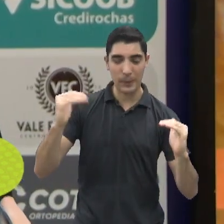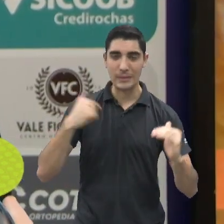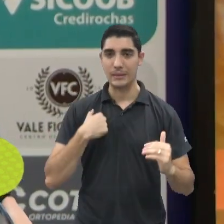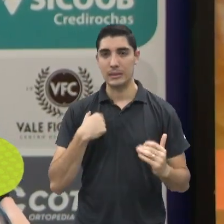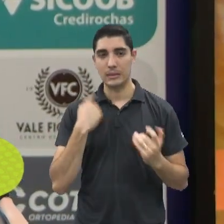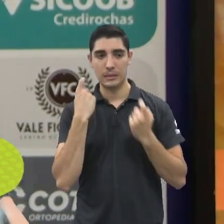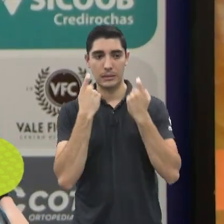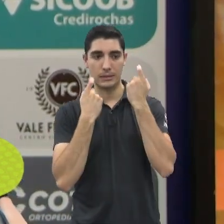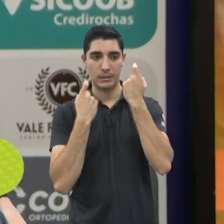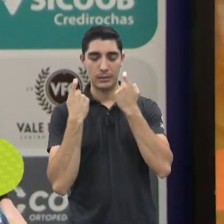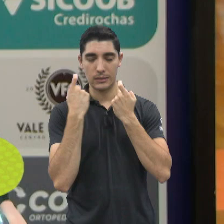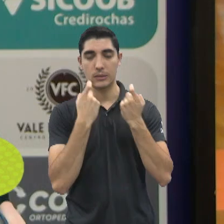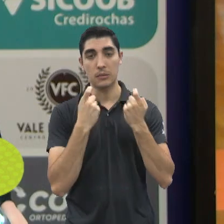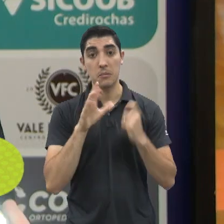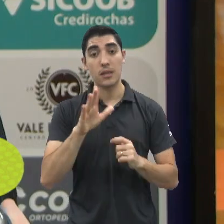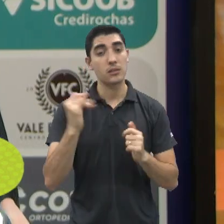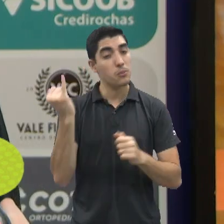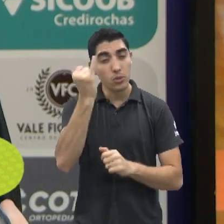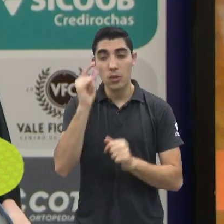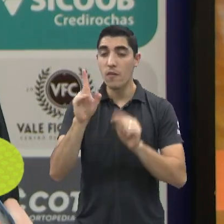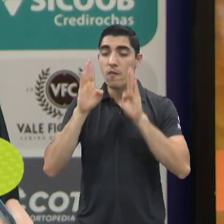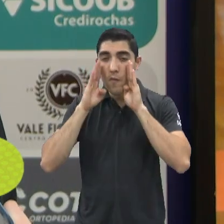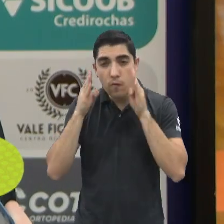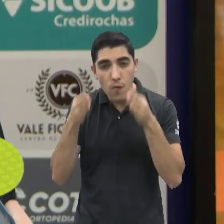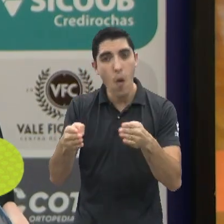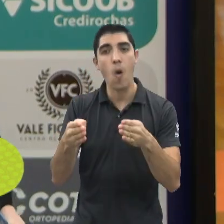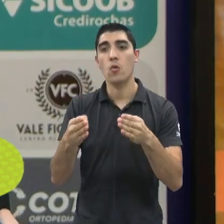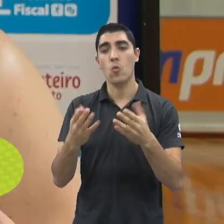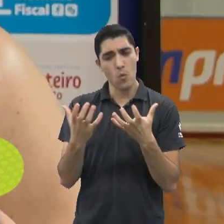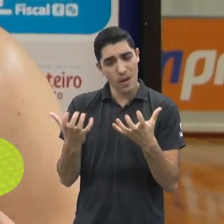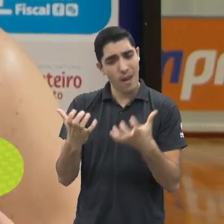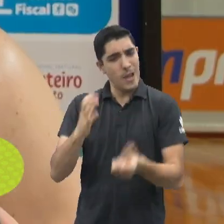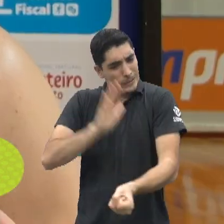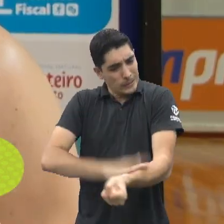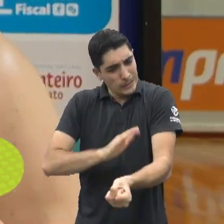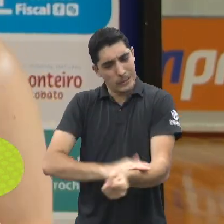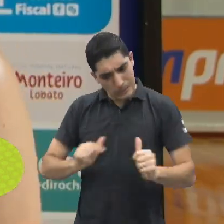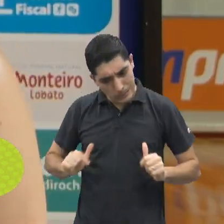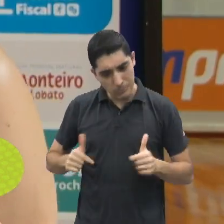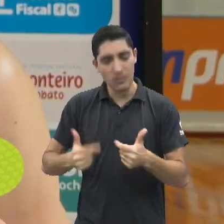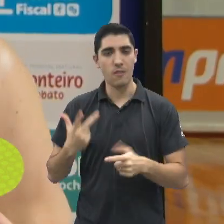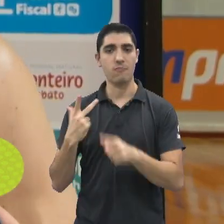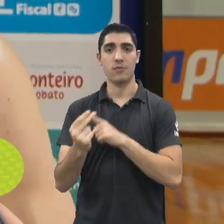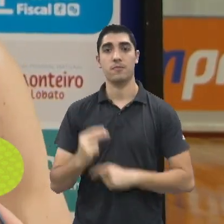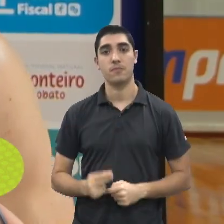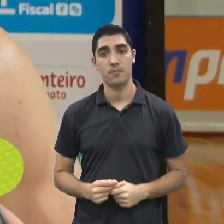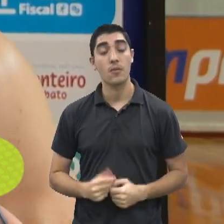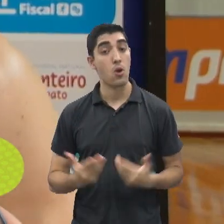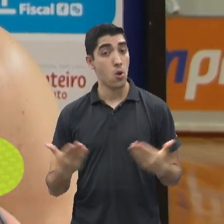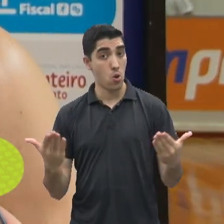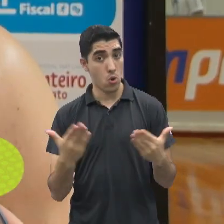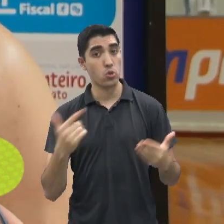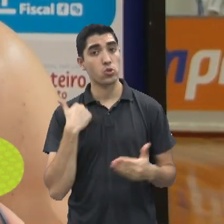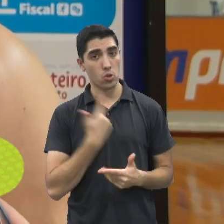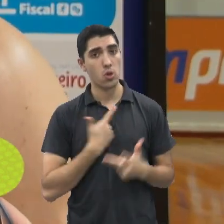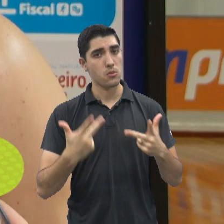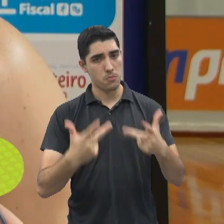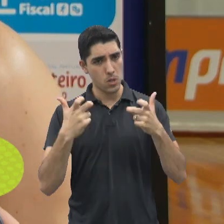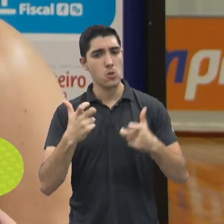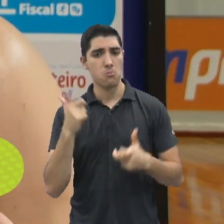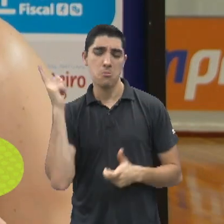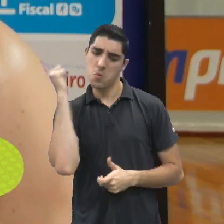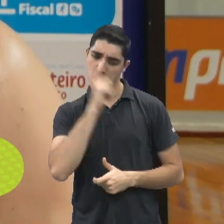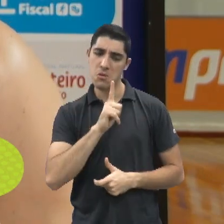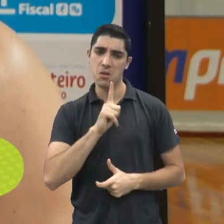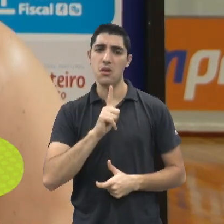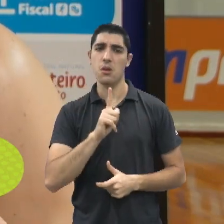fator mental aí, a concentração, querer ganhar, trabalhar muito em cima disso. Treinamos bem e hoje lo pudimos volcar, lo pudimos tirar acá na cancha e hemos